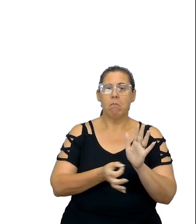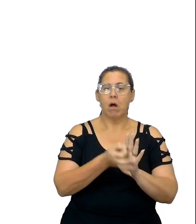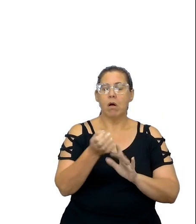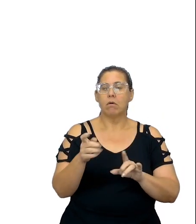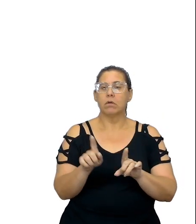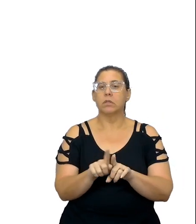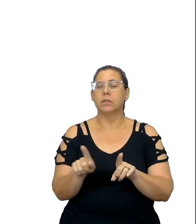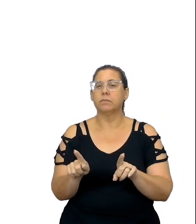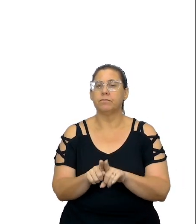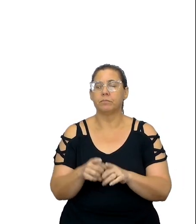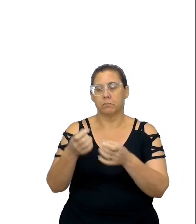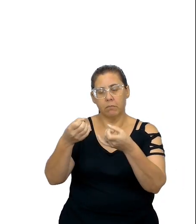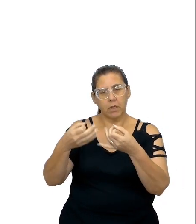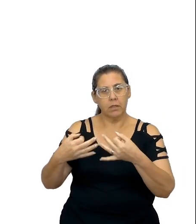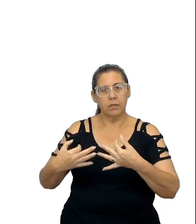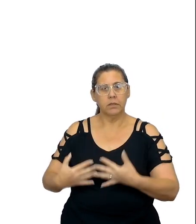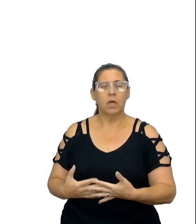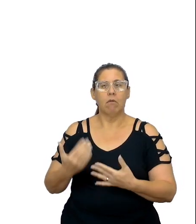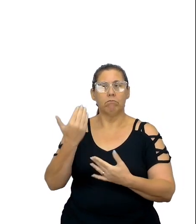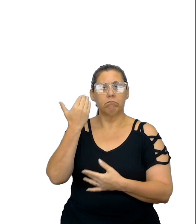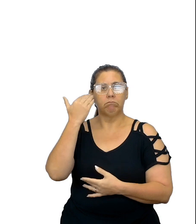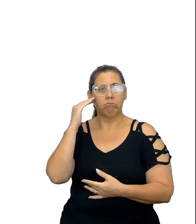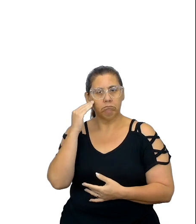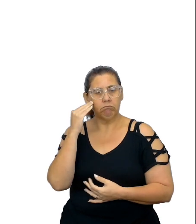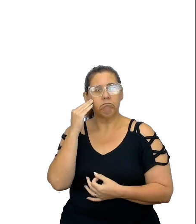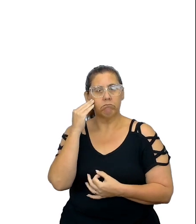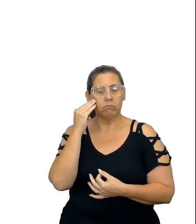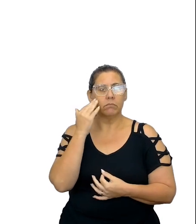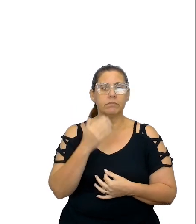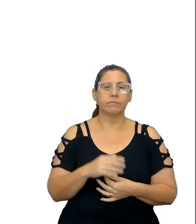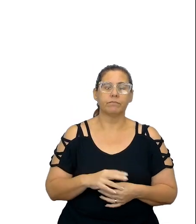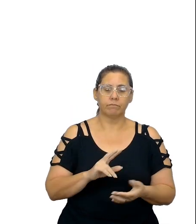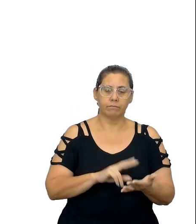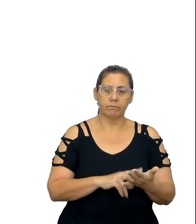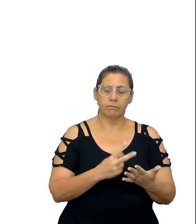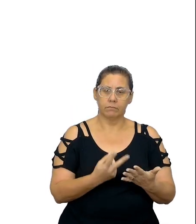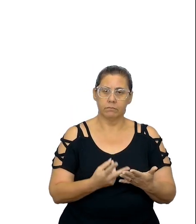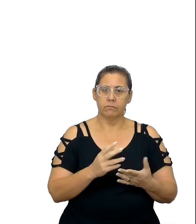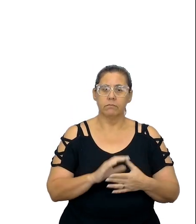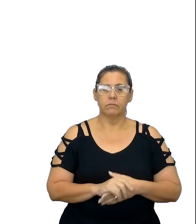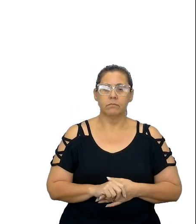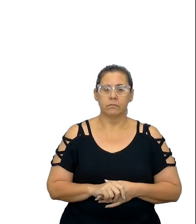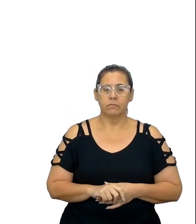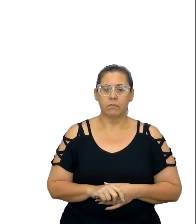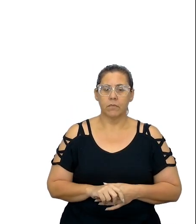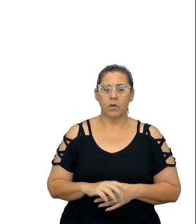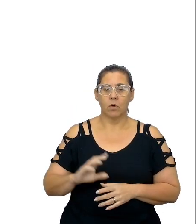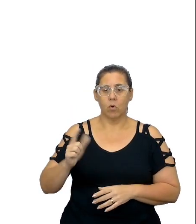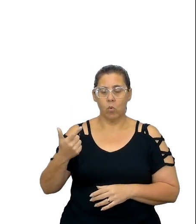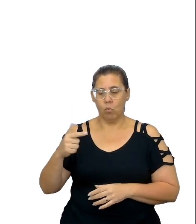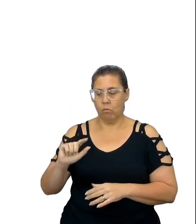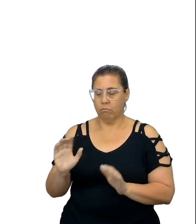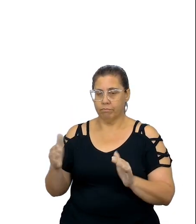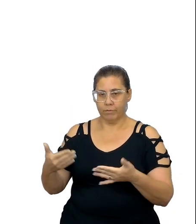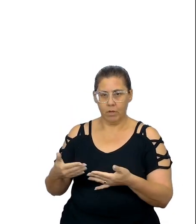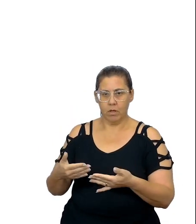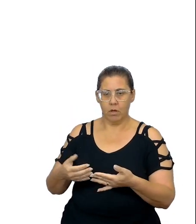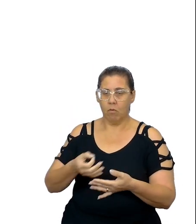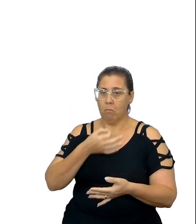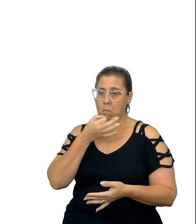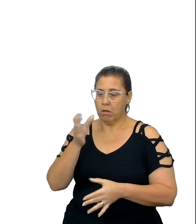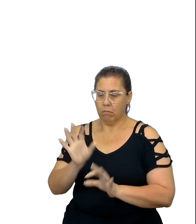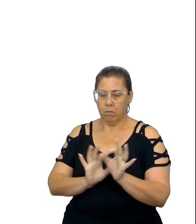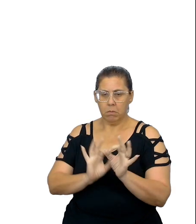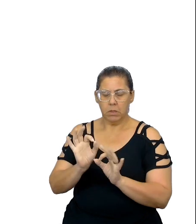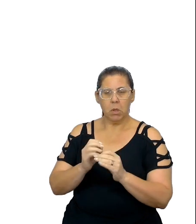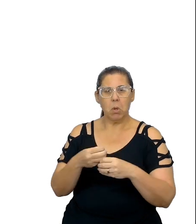articular explicações, interpretações. Vamos aqui no caso já mais específico, na argumentação planejada, como é